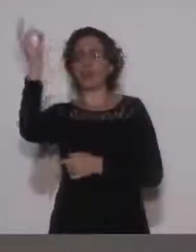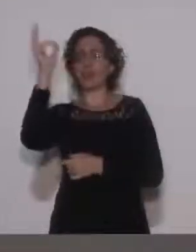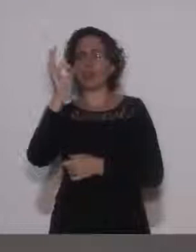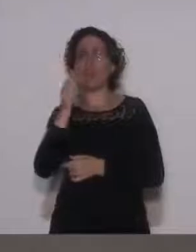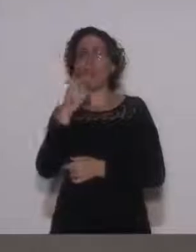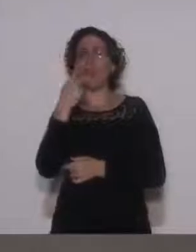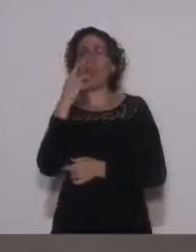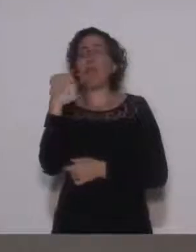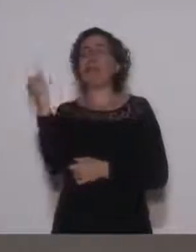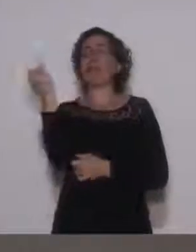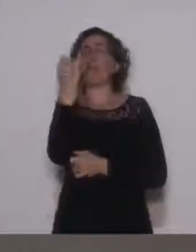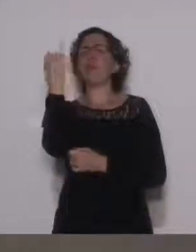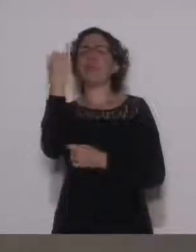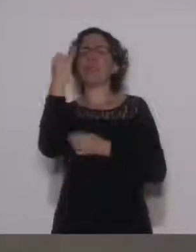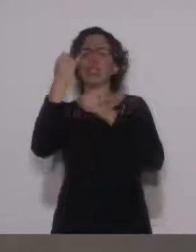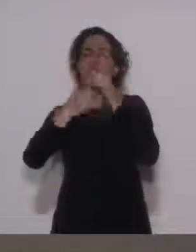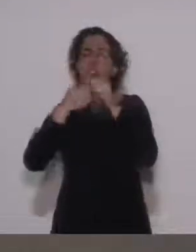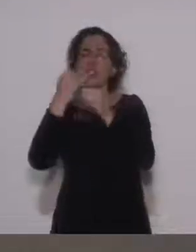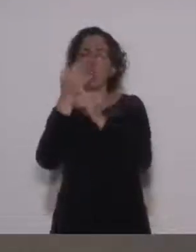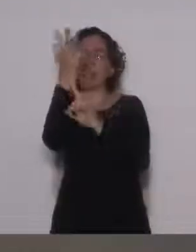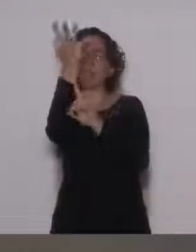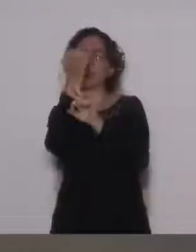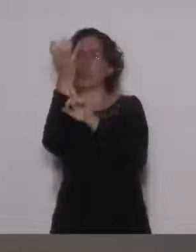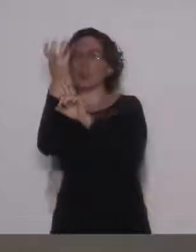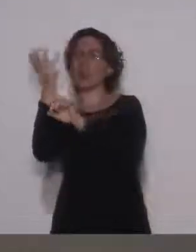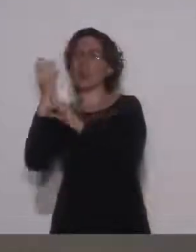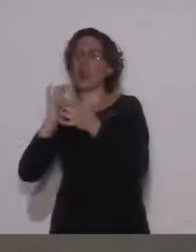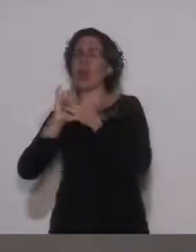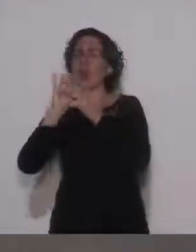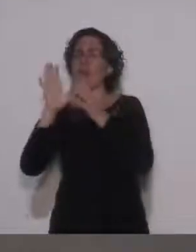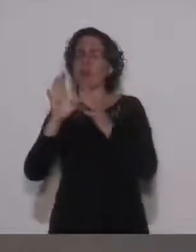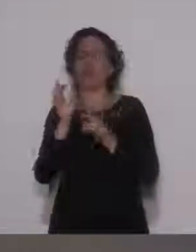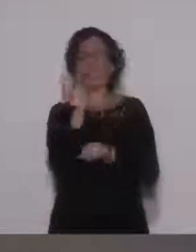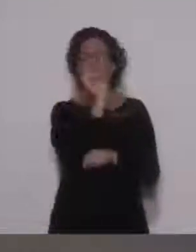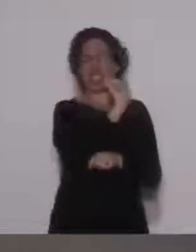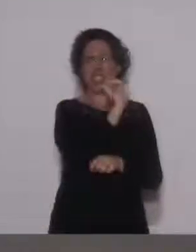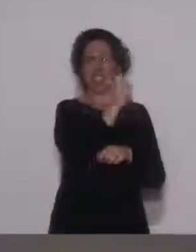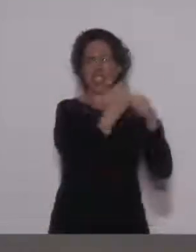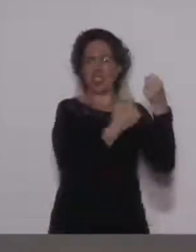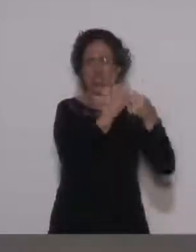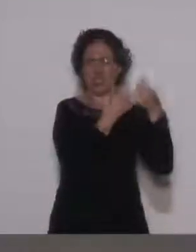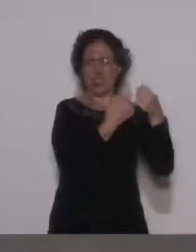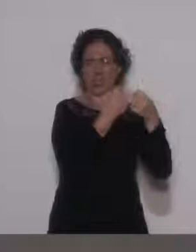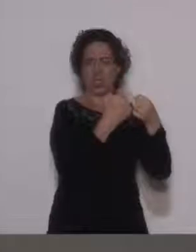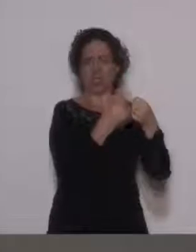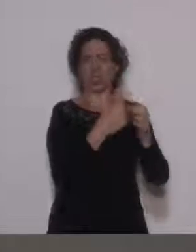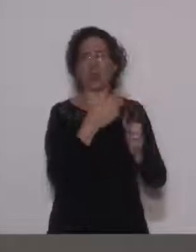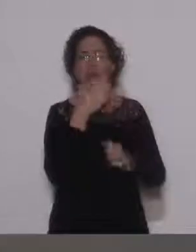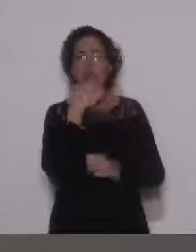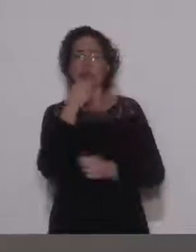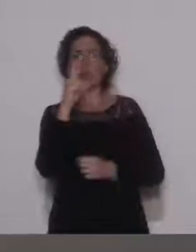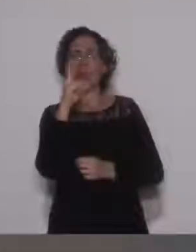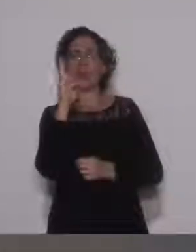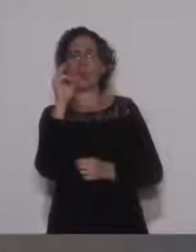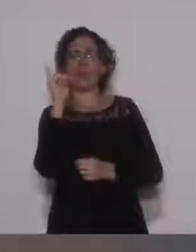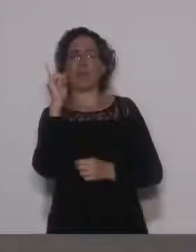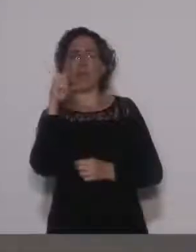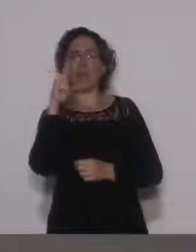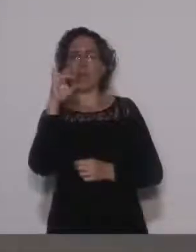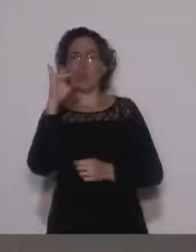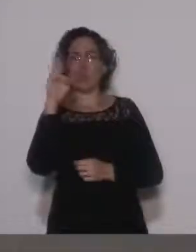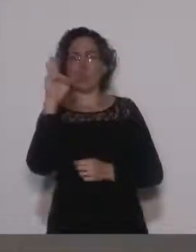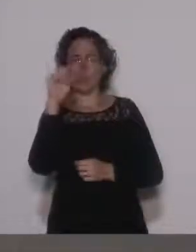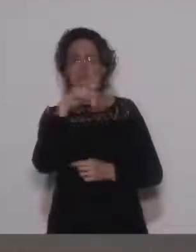mais importante ter Wi-Fi do que dirigir. Abre um parênteses, aquele garoto do Flamengo lá, o Vinícius Júnior, está jogando hoje no Real